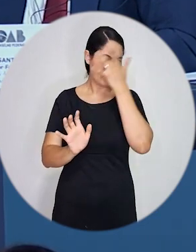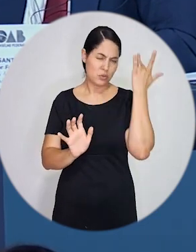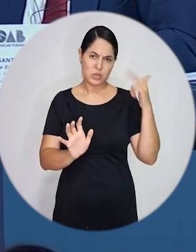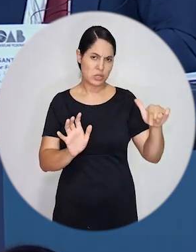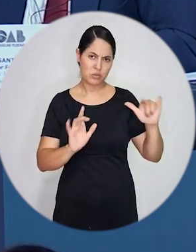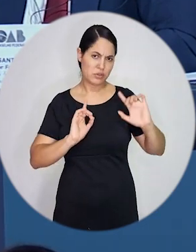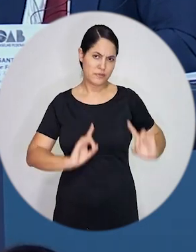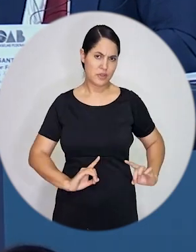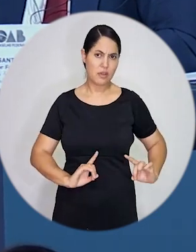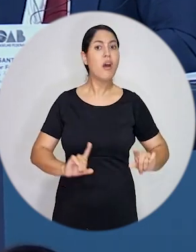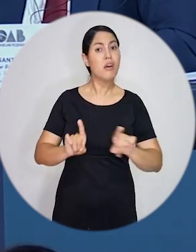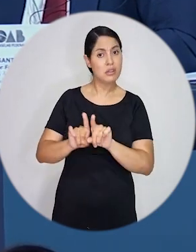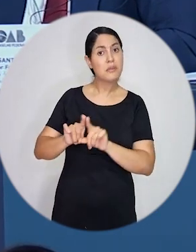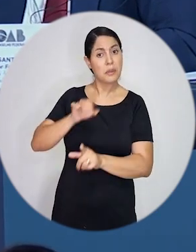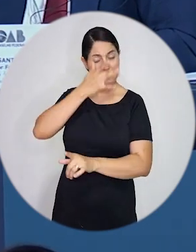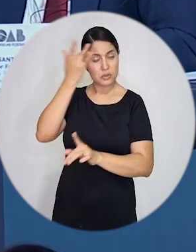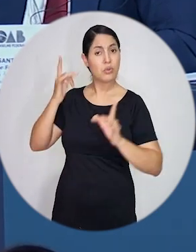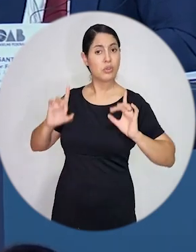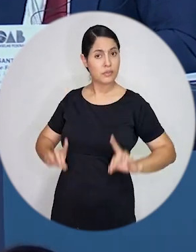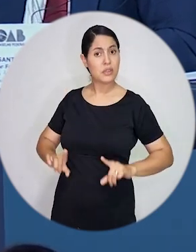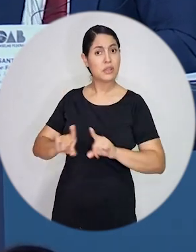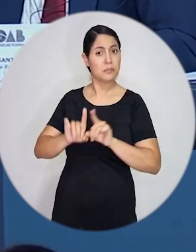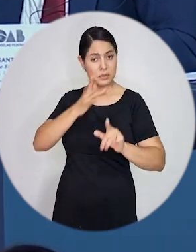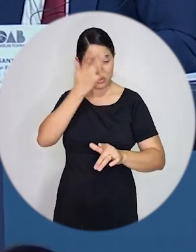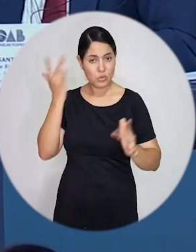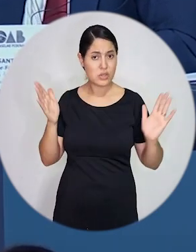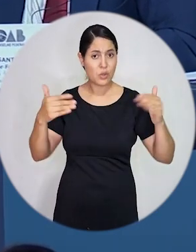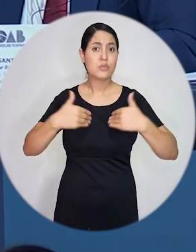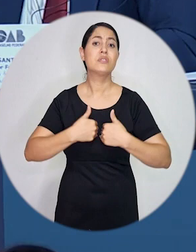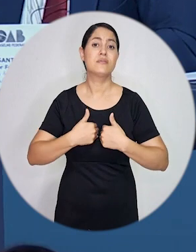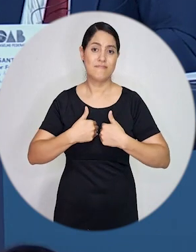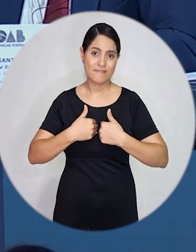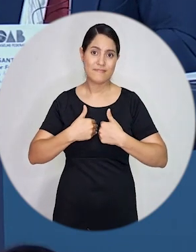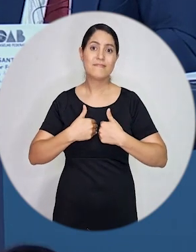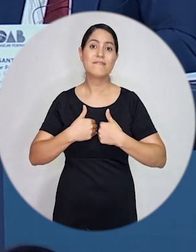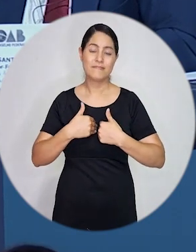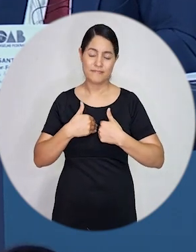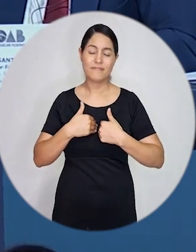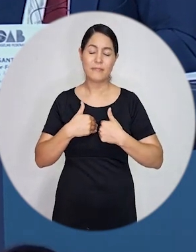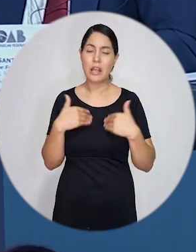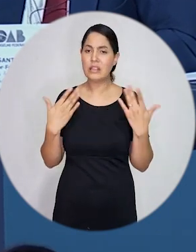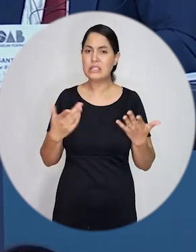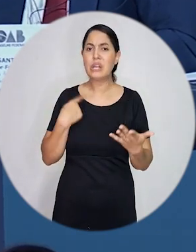temos para as pessoas sem deficiência, temos também para pessoas com deficiência e pessoas autistas.